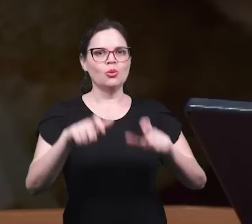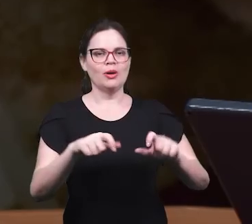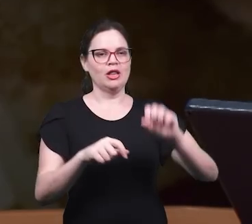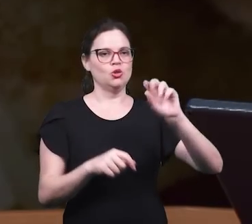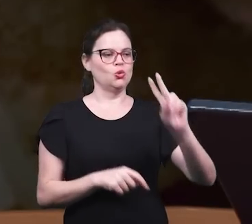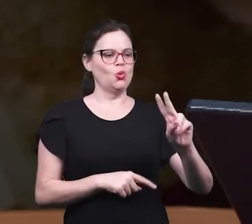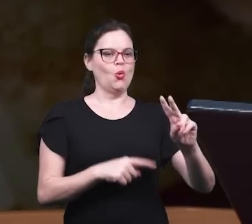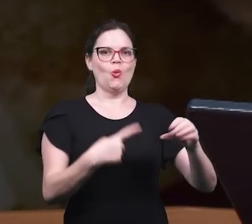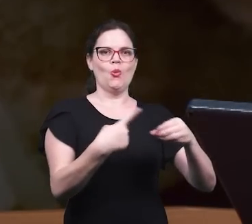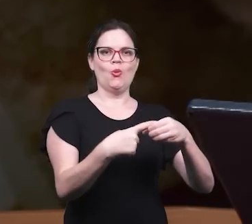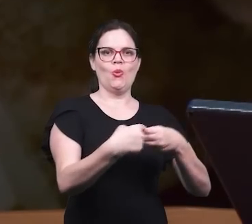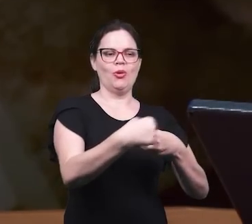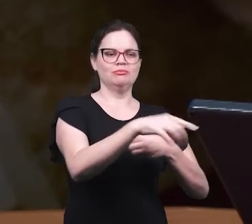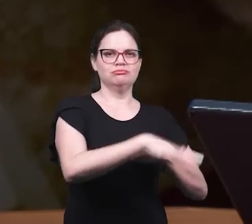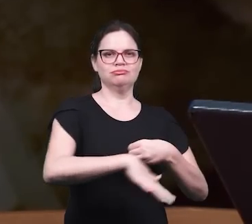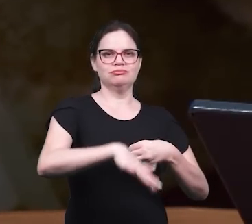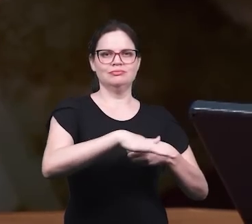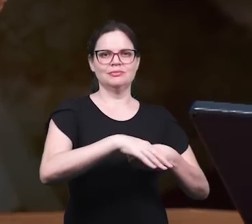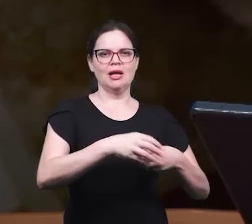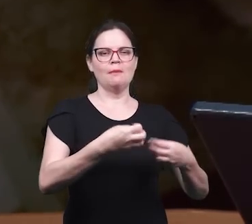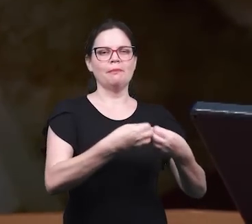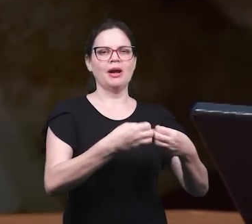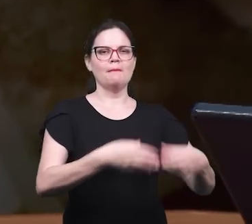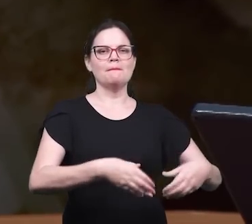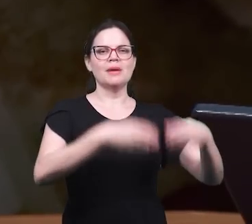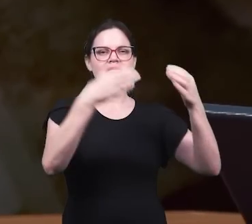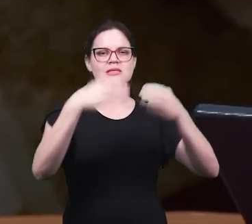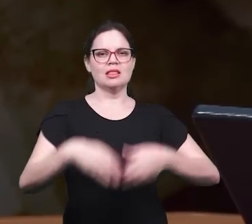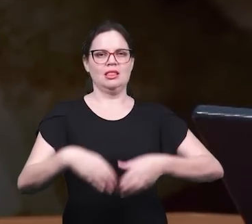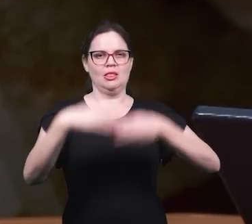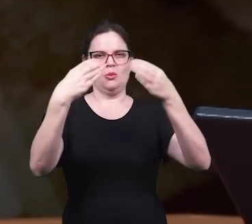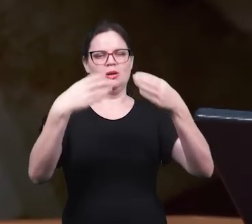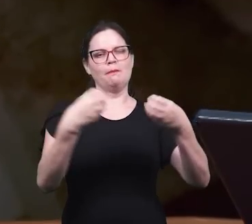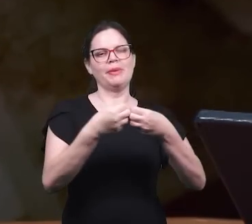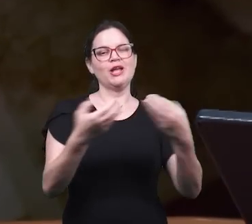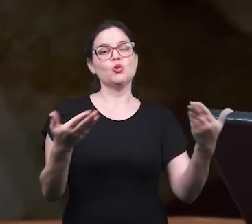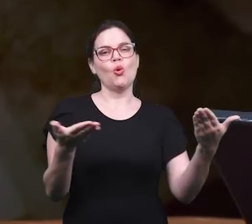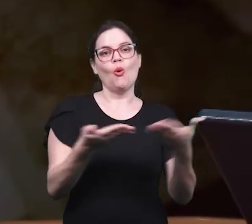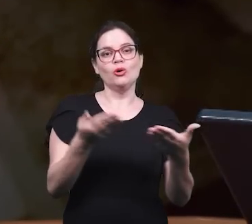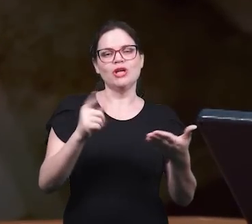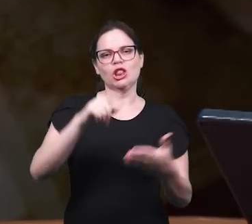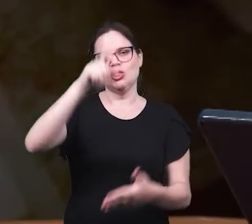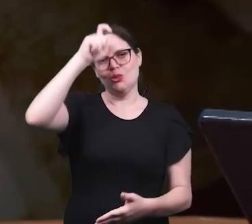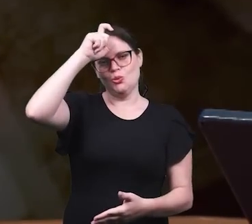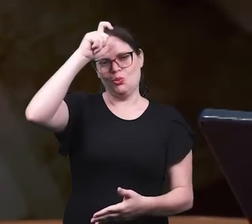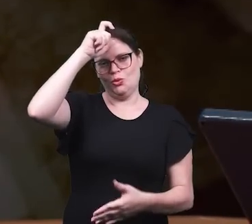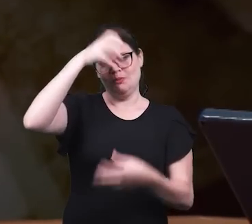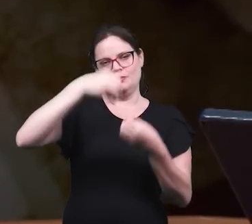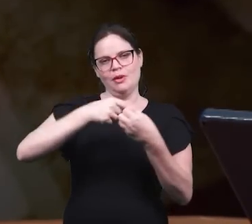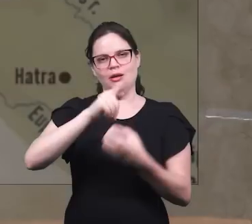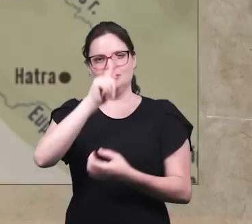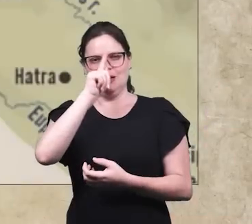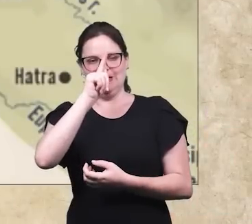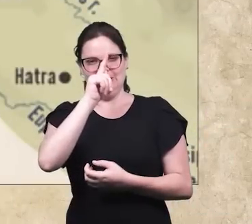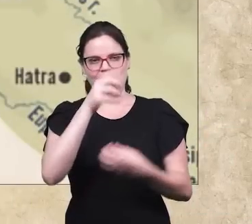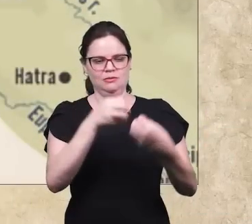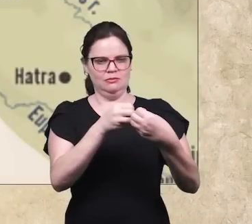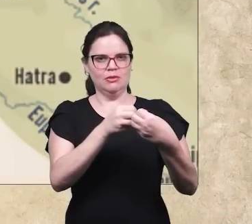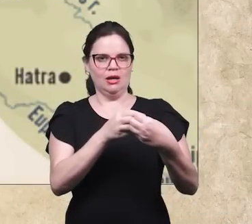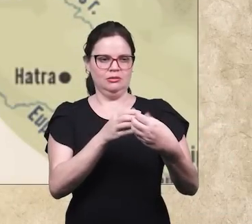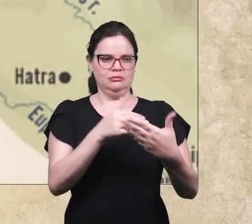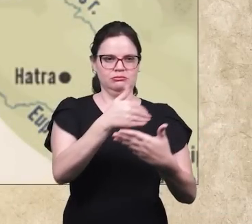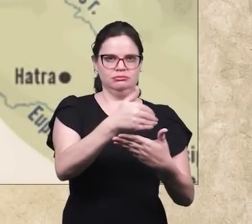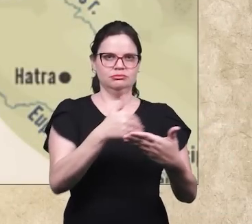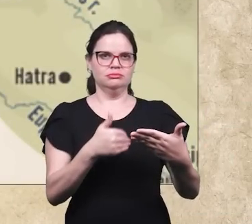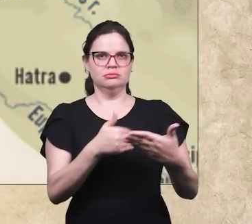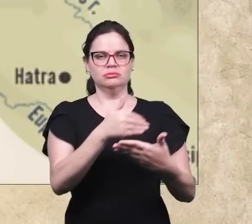a Acaia, aquela região ali que hoje está do lado da Turquia, da Grécia, que é a Grécia, aquele